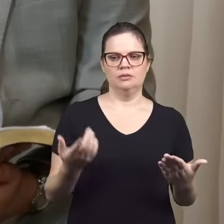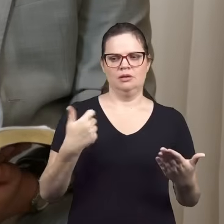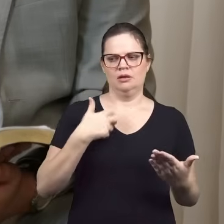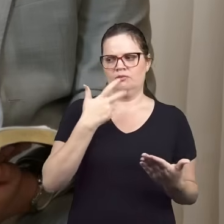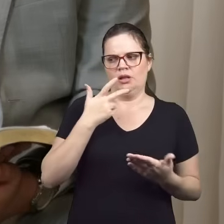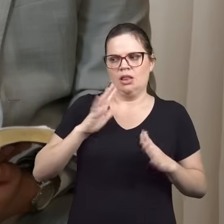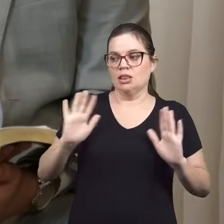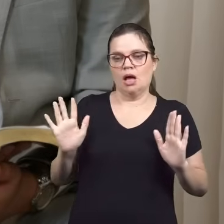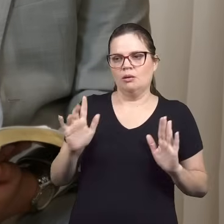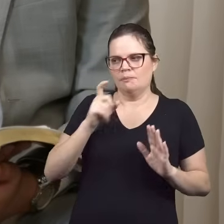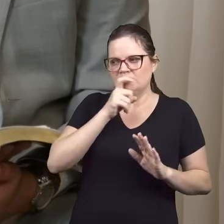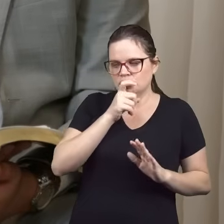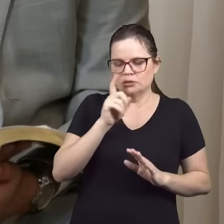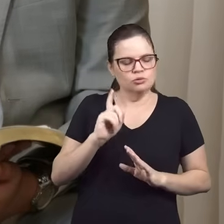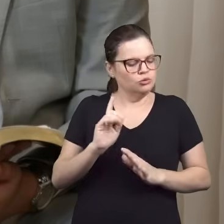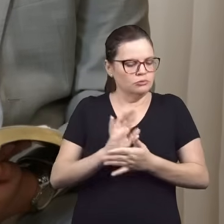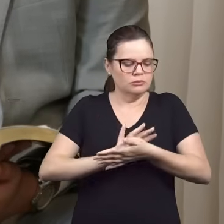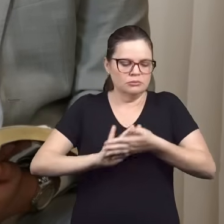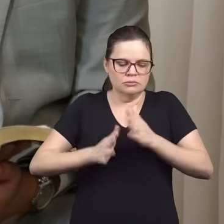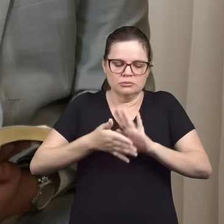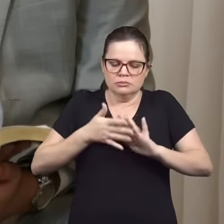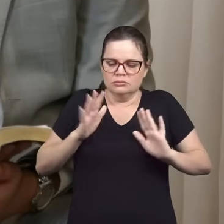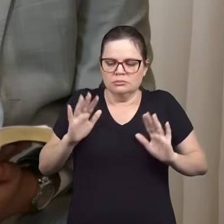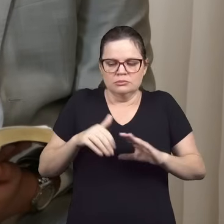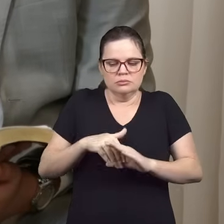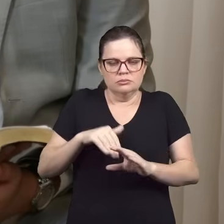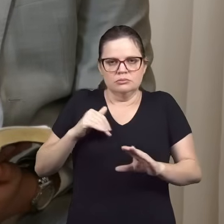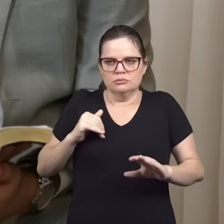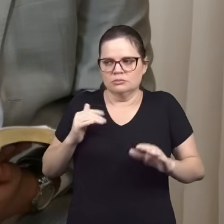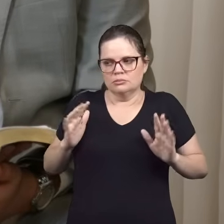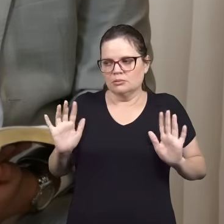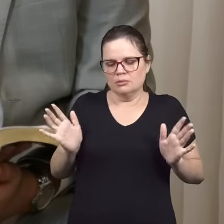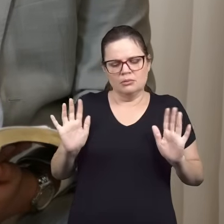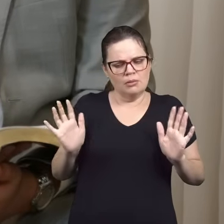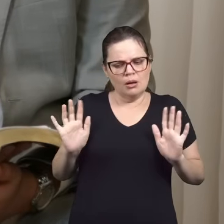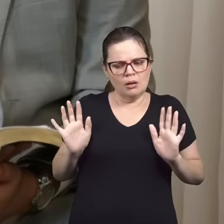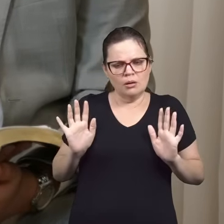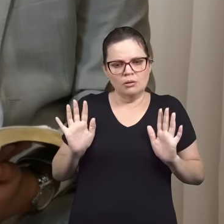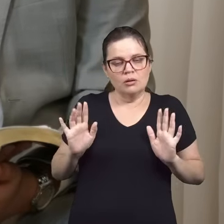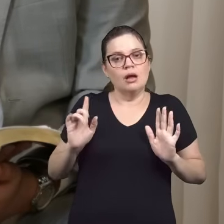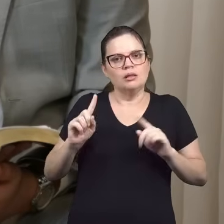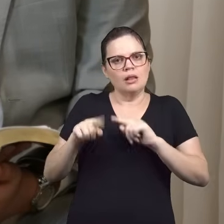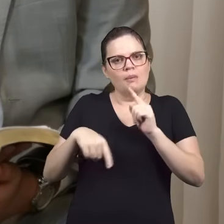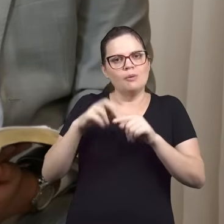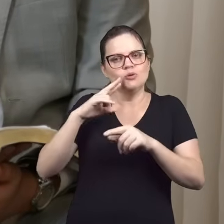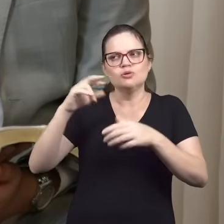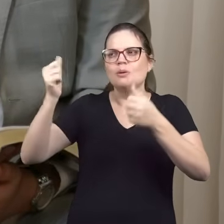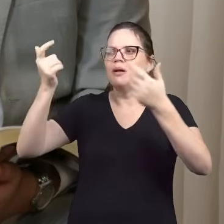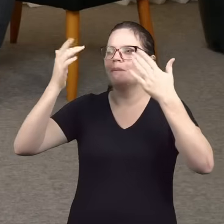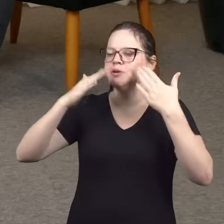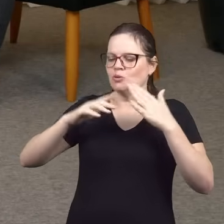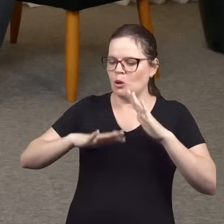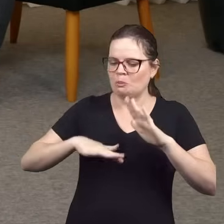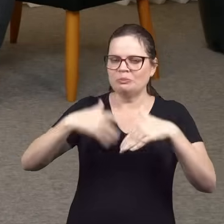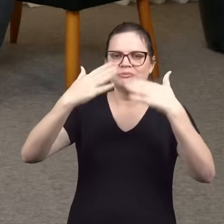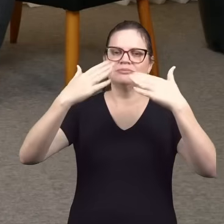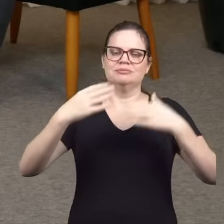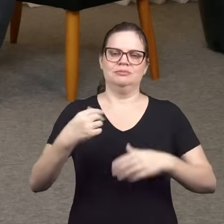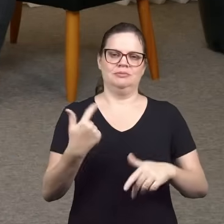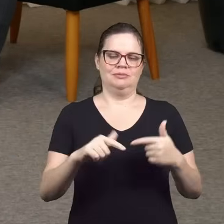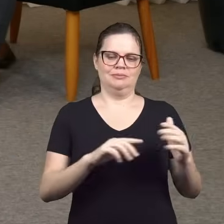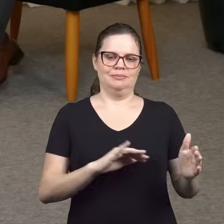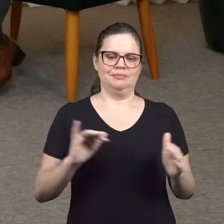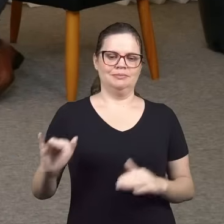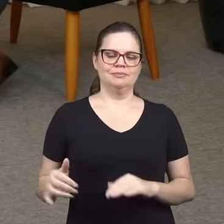reclinei e o convite ali da mentira, eu reclinei e o Senhor me honrou no meu local de trabalho. Quer dizer,